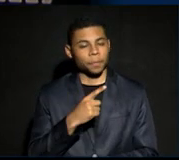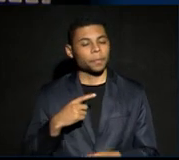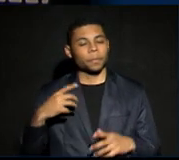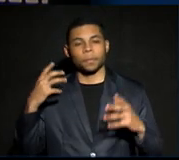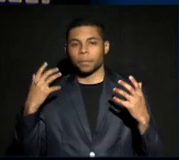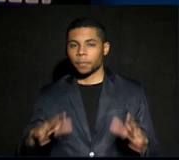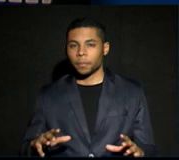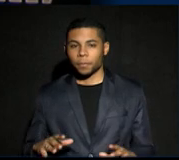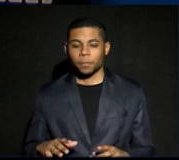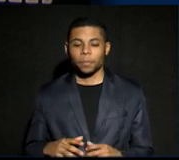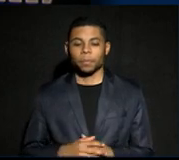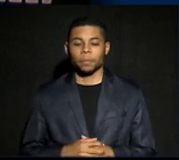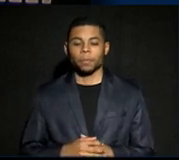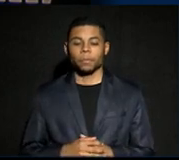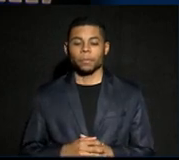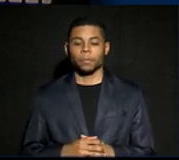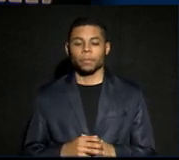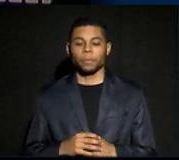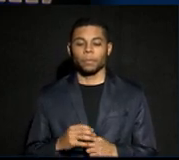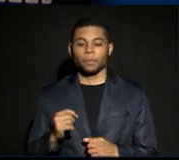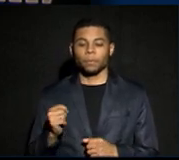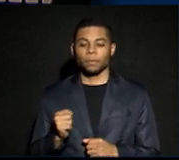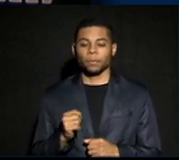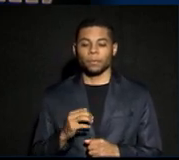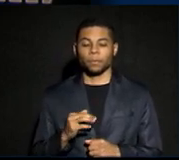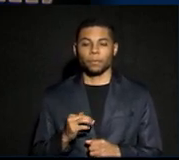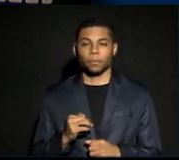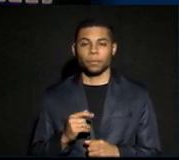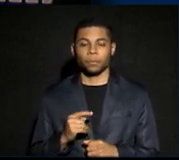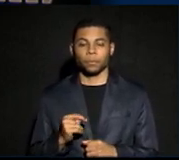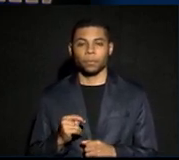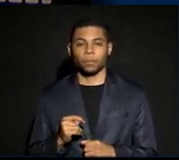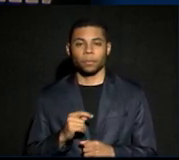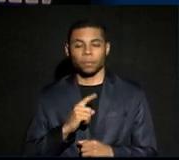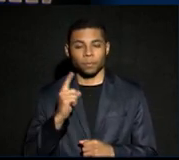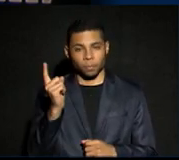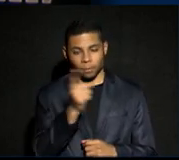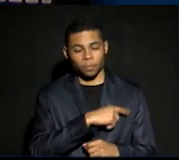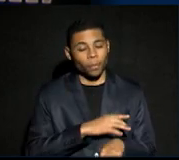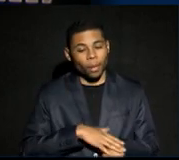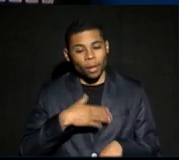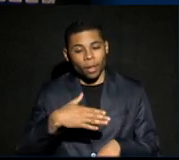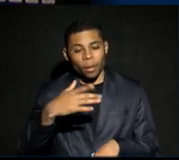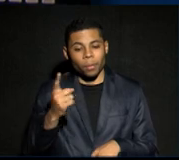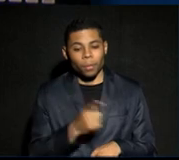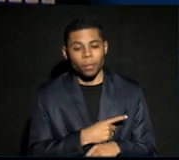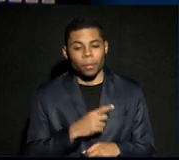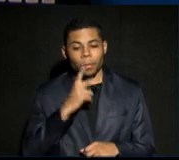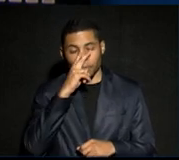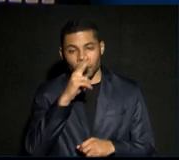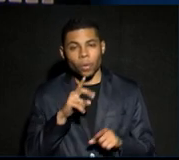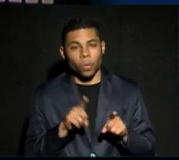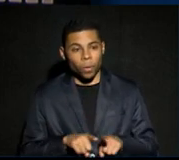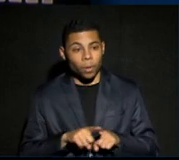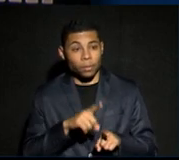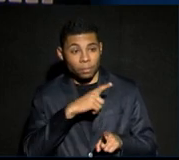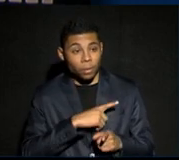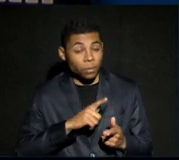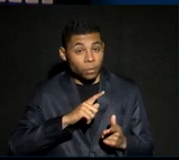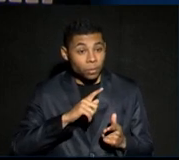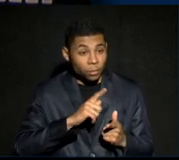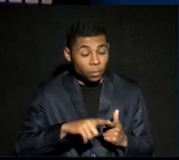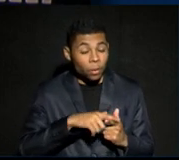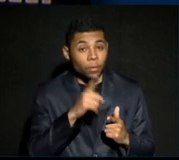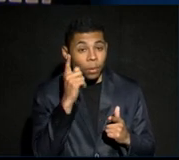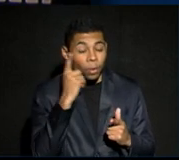quer ir apertando o torniquete, ao longo do caminho, quando você está obtendo a solução. Se